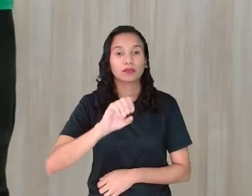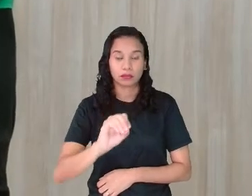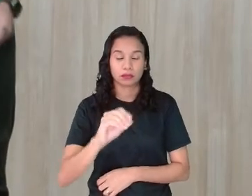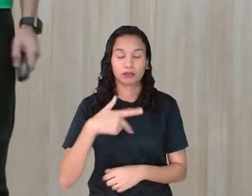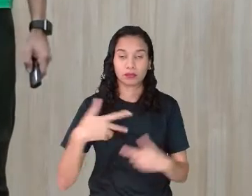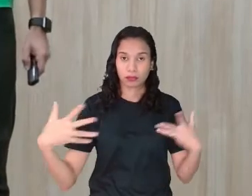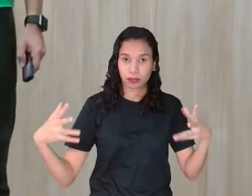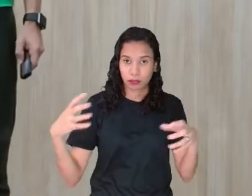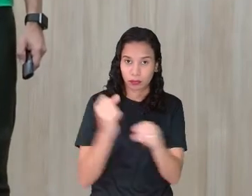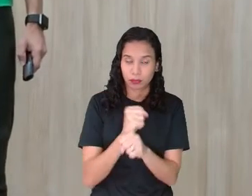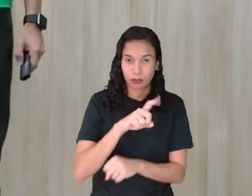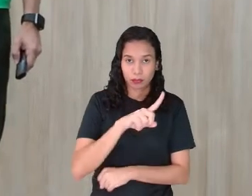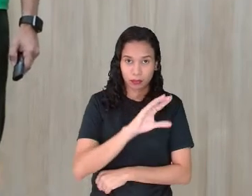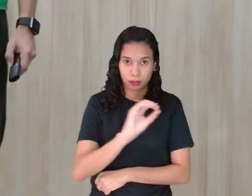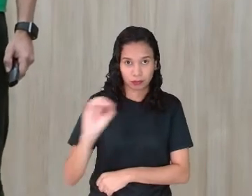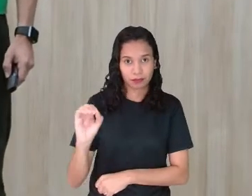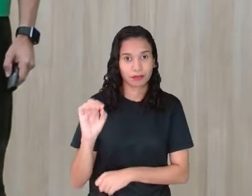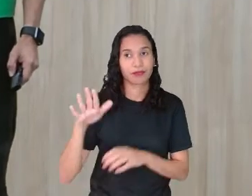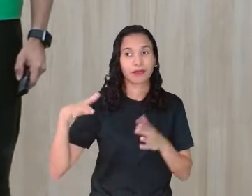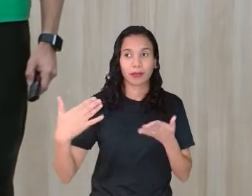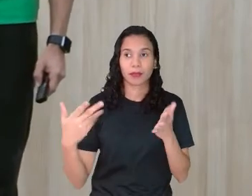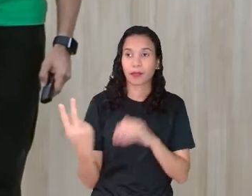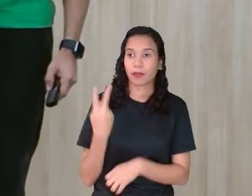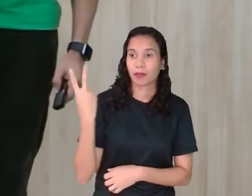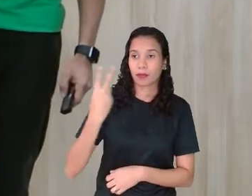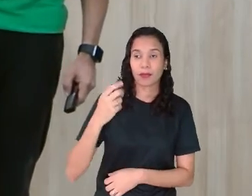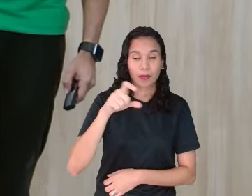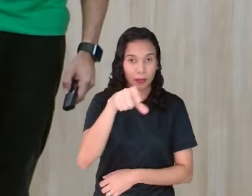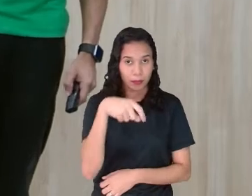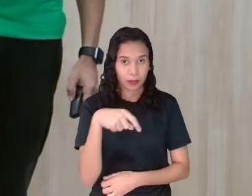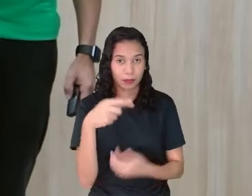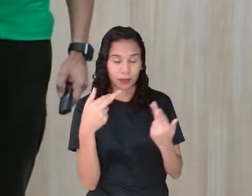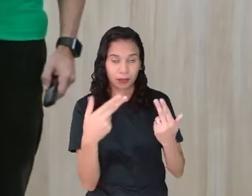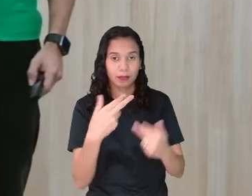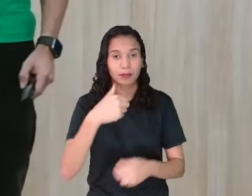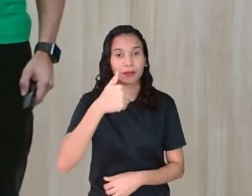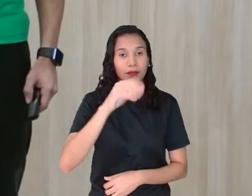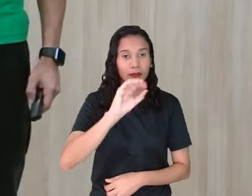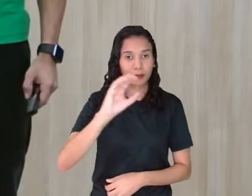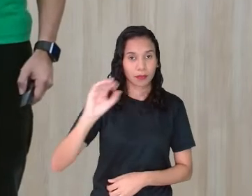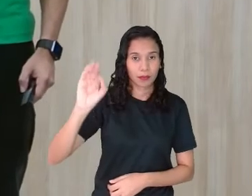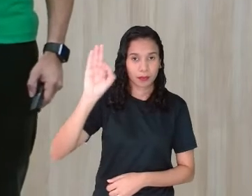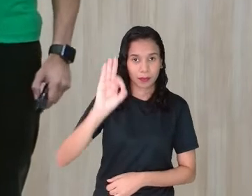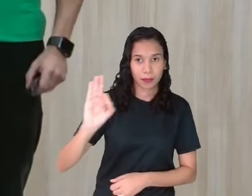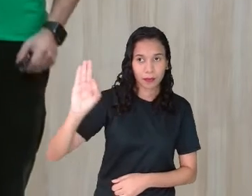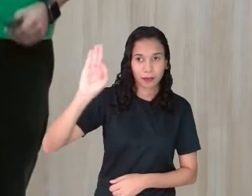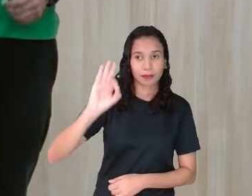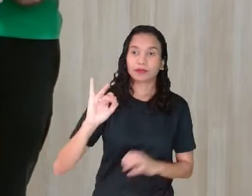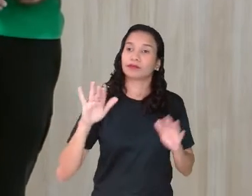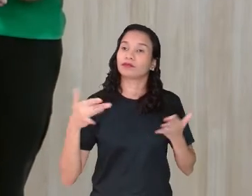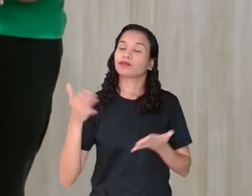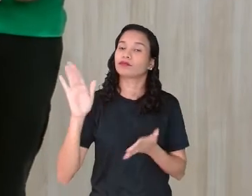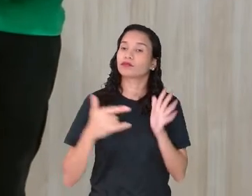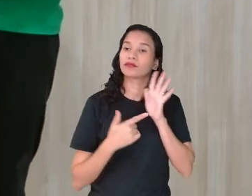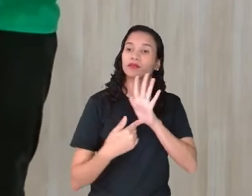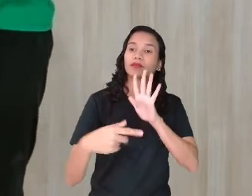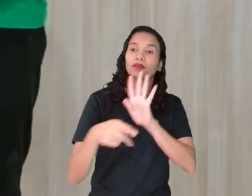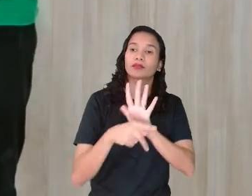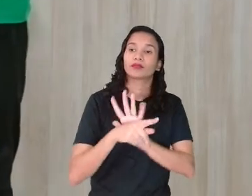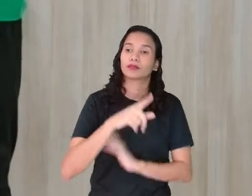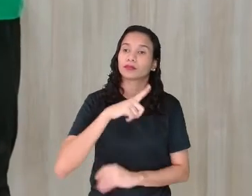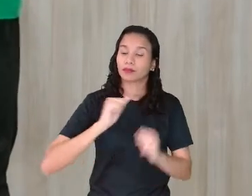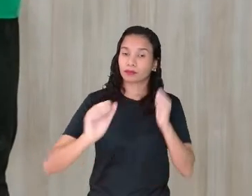preciso adicionar 100. Então, o valor de x é igual a 100 graus. Então, eu tenho aí